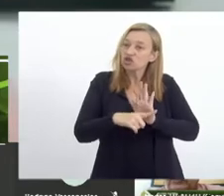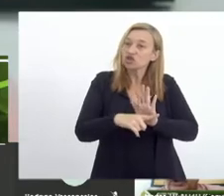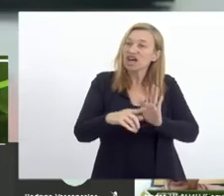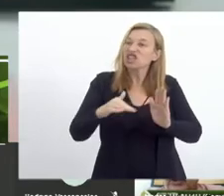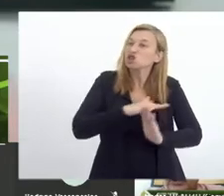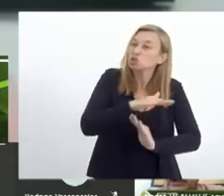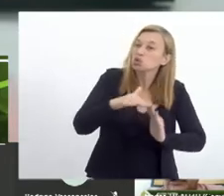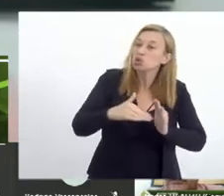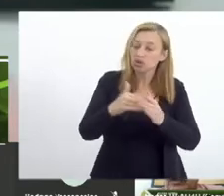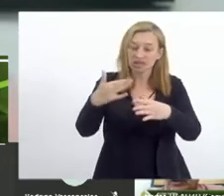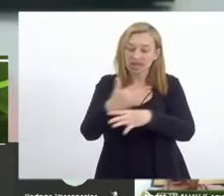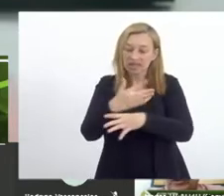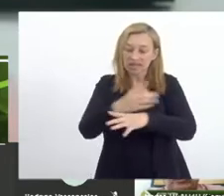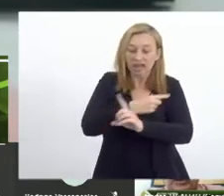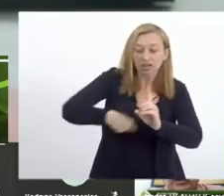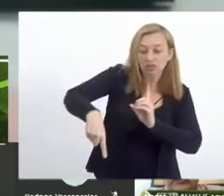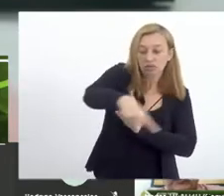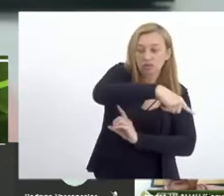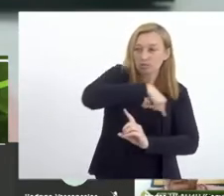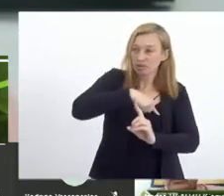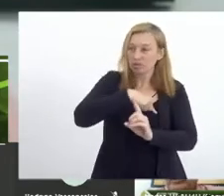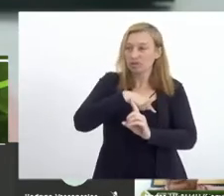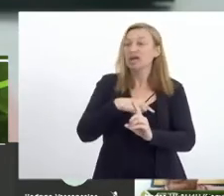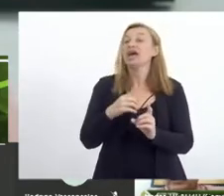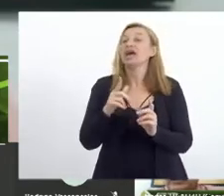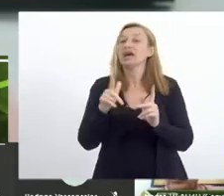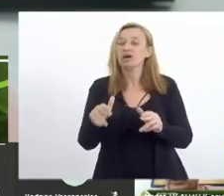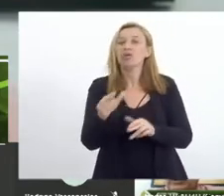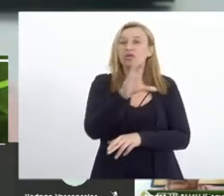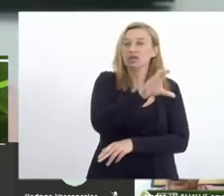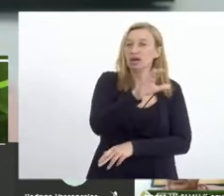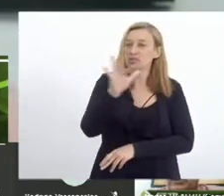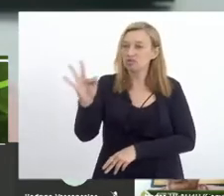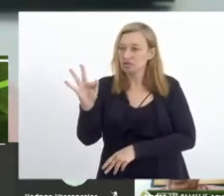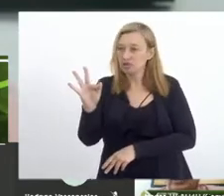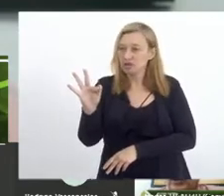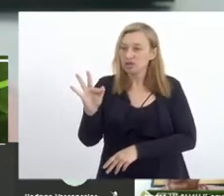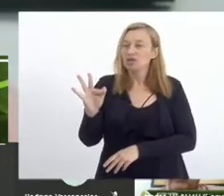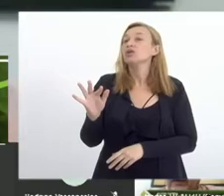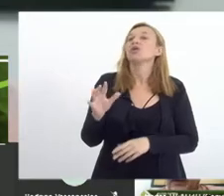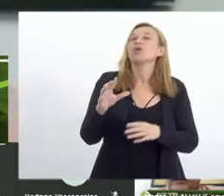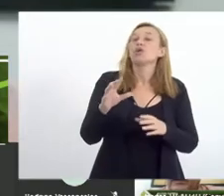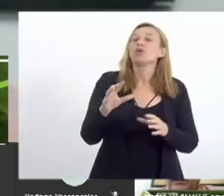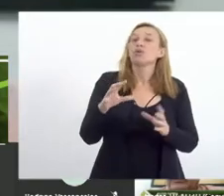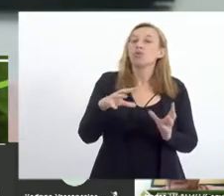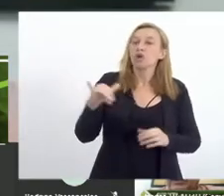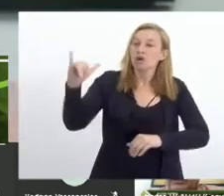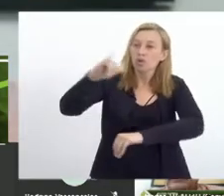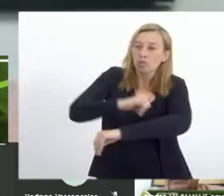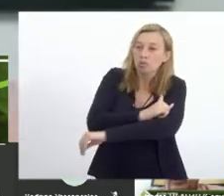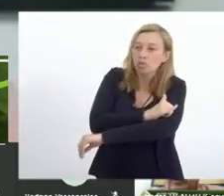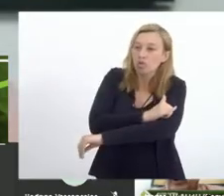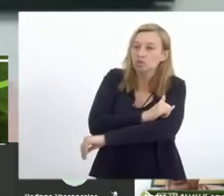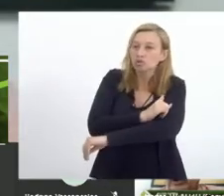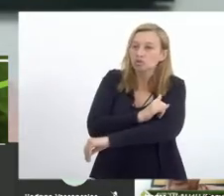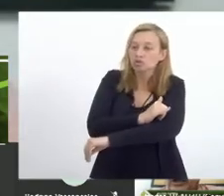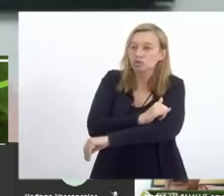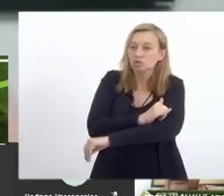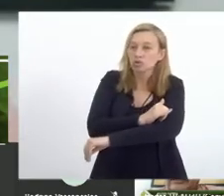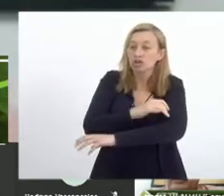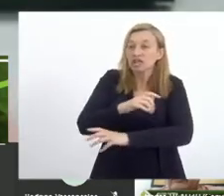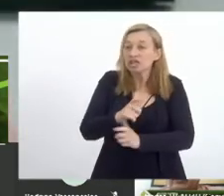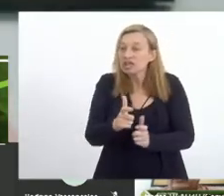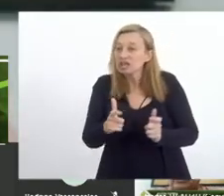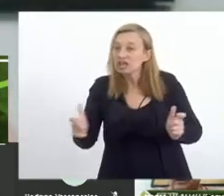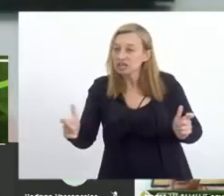entorno. É o caso aí do aeroporto de Cabo Frio, é um aeroporto internacional, é um aeroporto alfandegado. Esse aeroporto ele pode